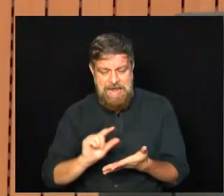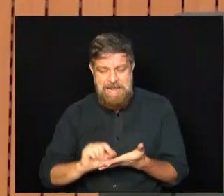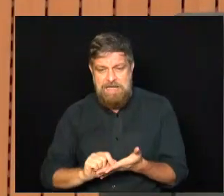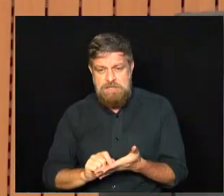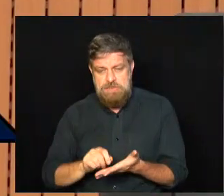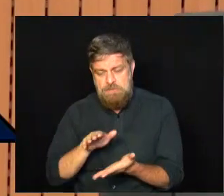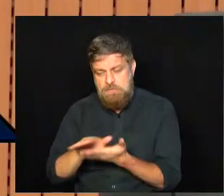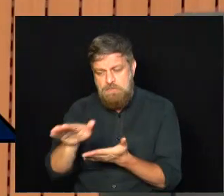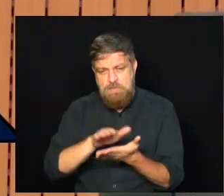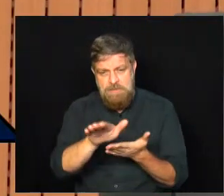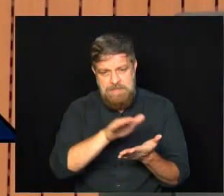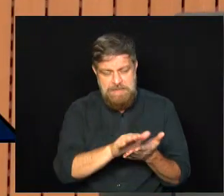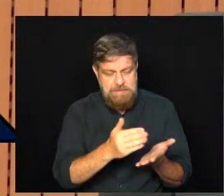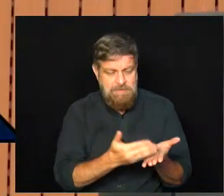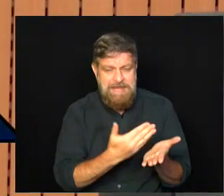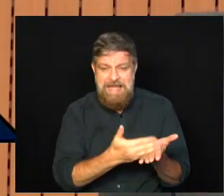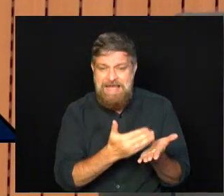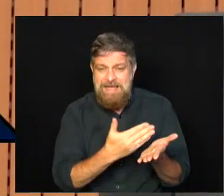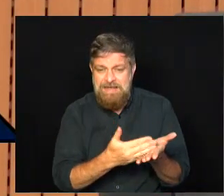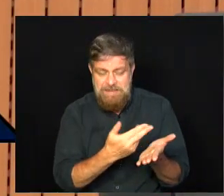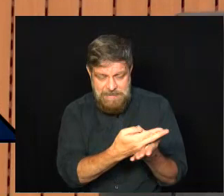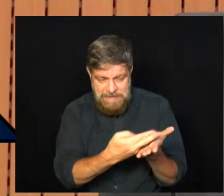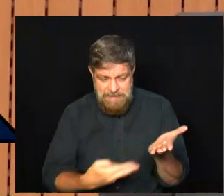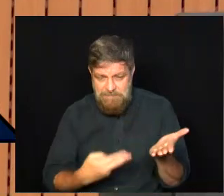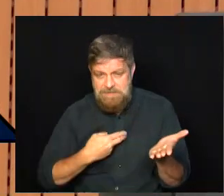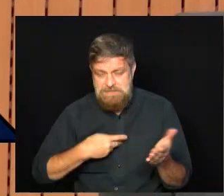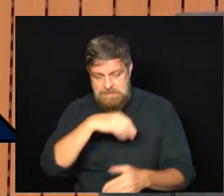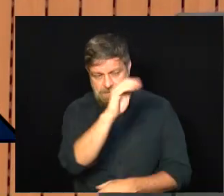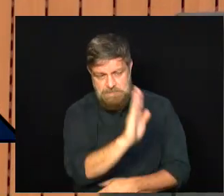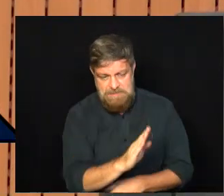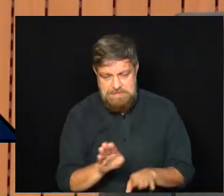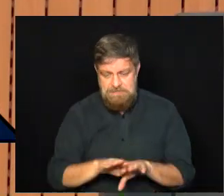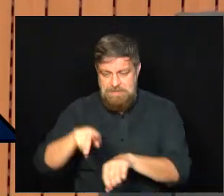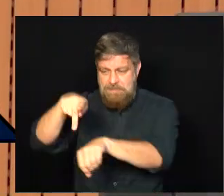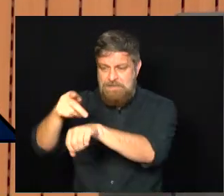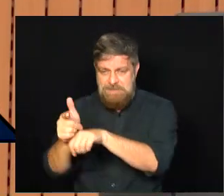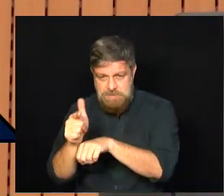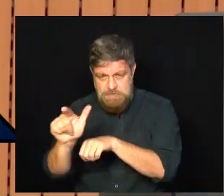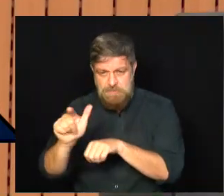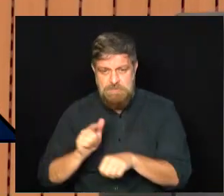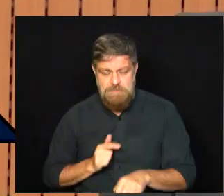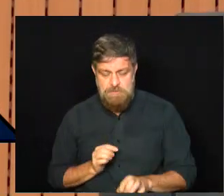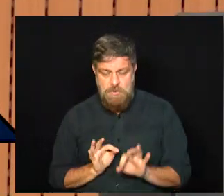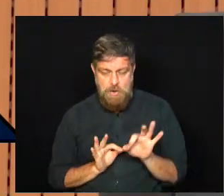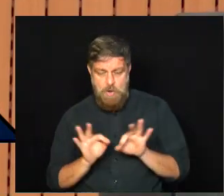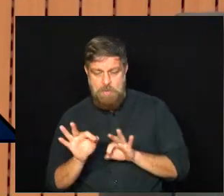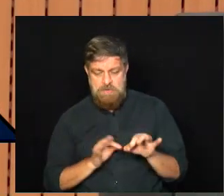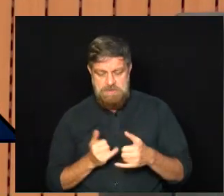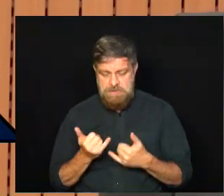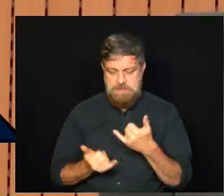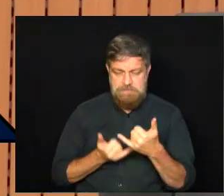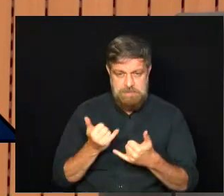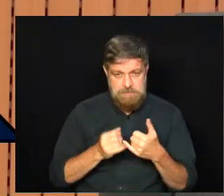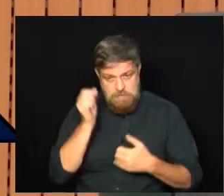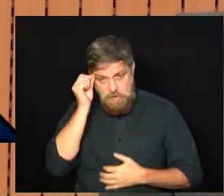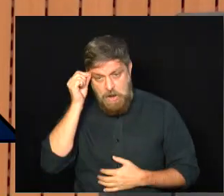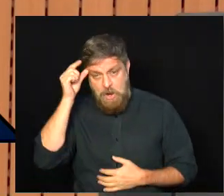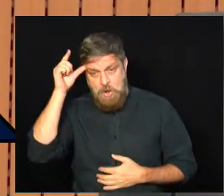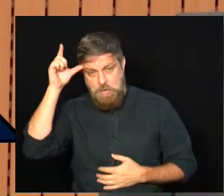e internacionais. Seu projeto de preservação da cultura lúdica infantil, brinquedos e